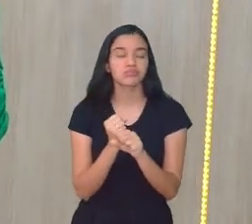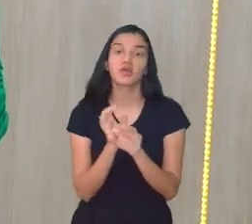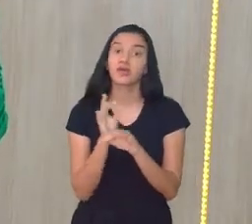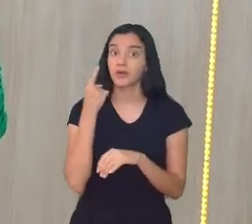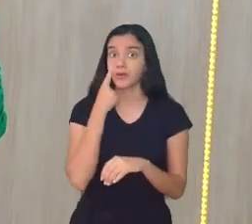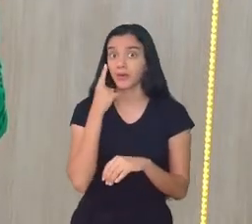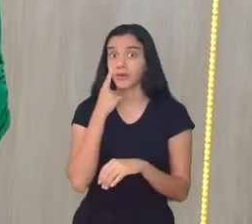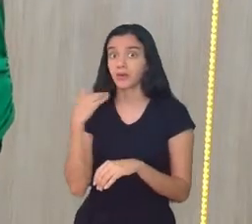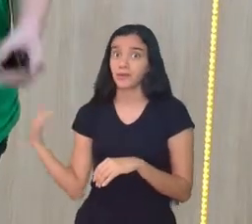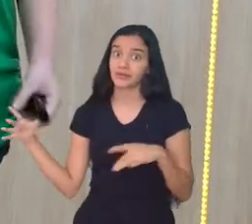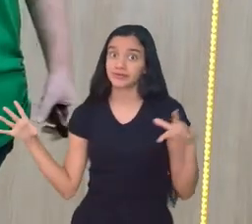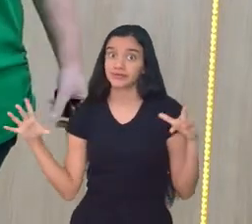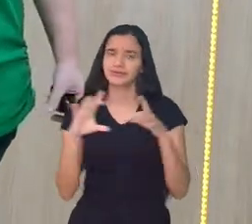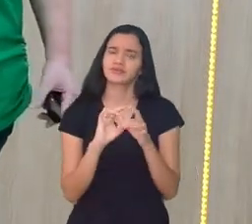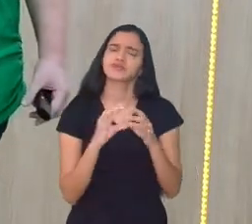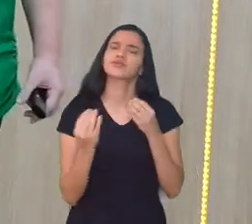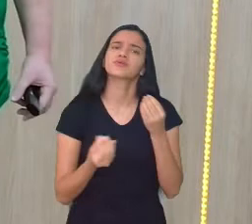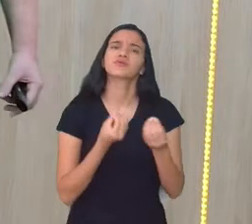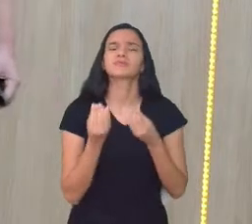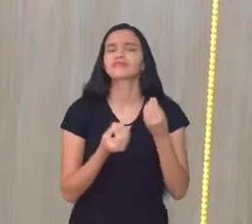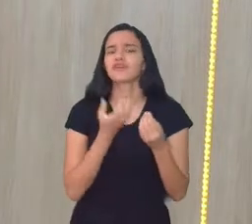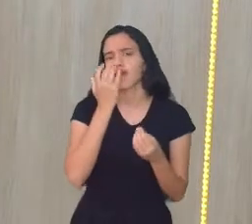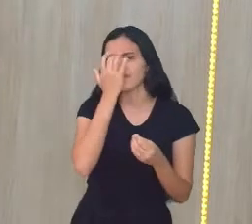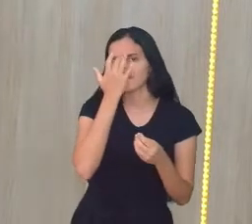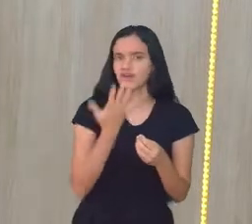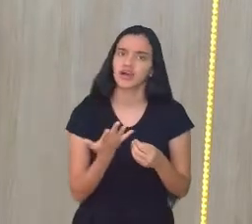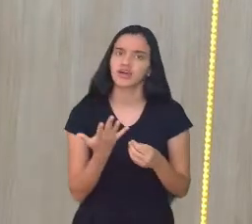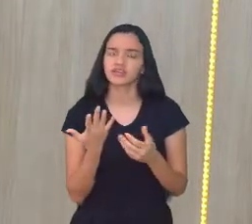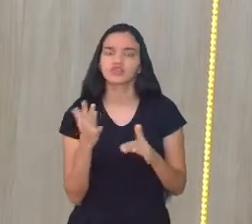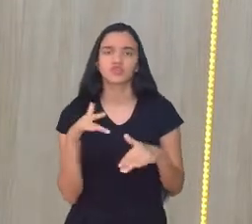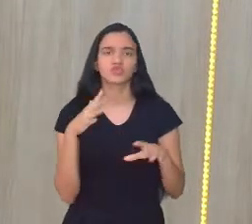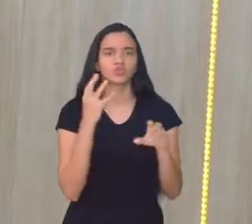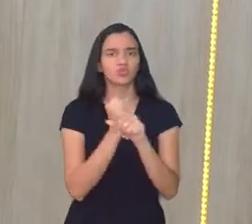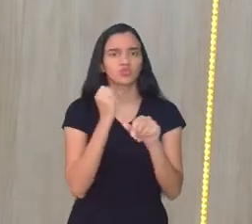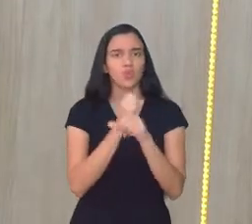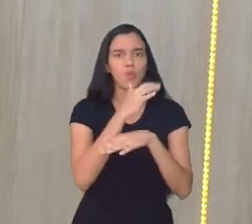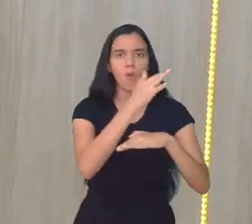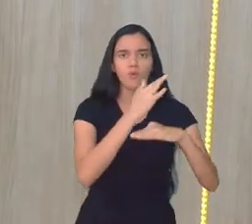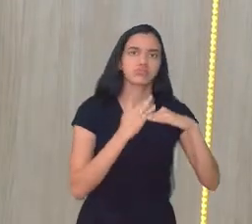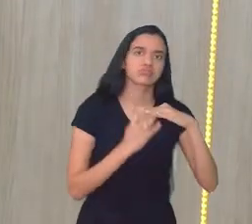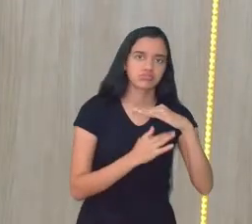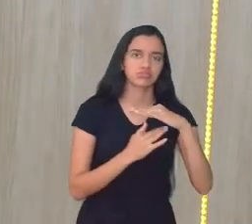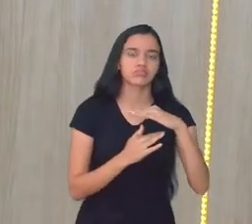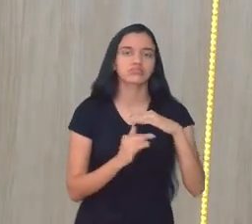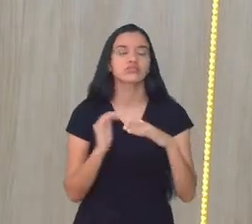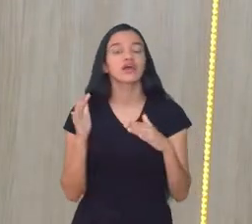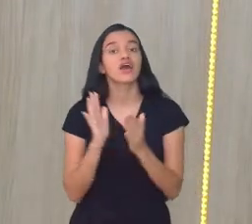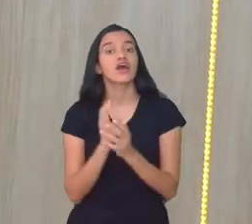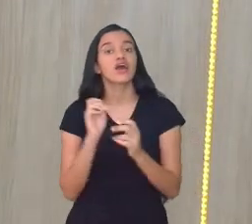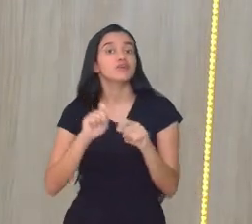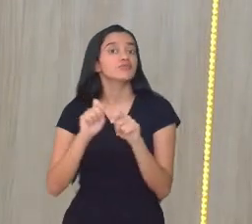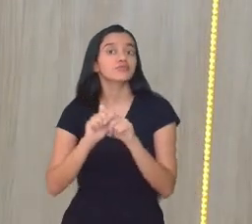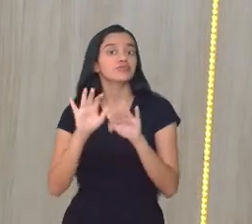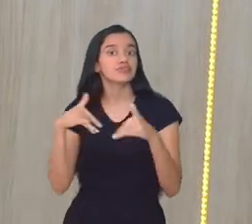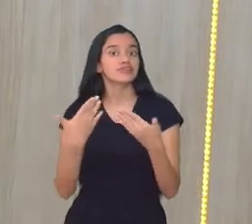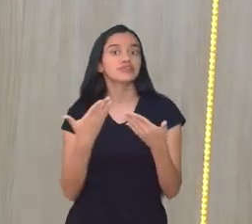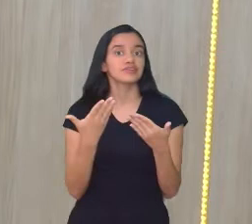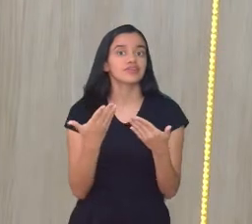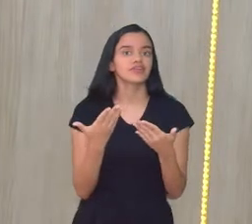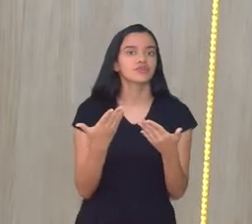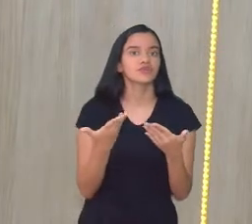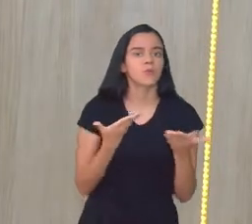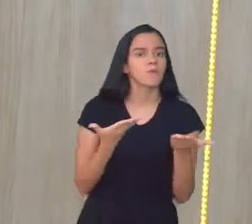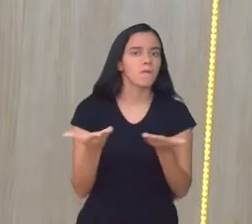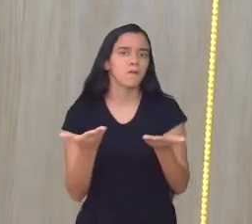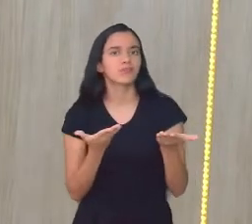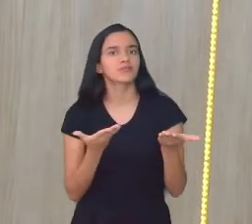Olha a associação. Olha como fica mais fácil operar a fração fazendo essas